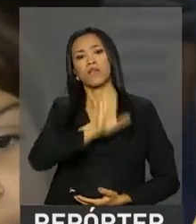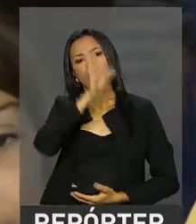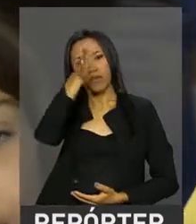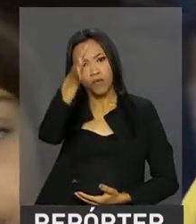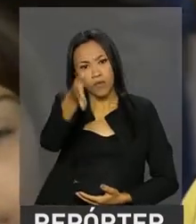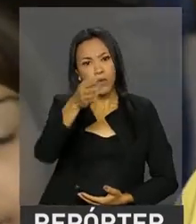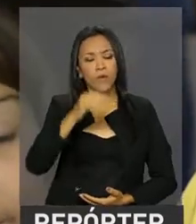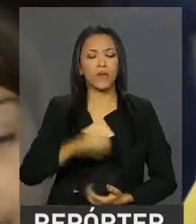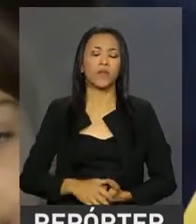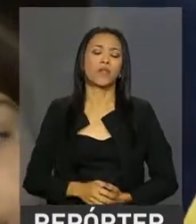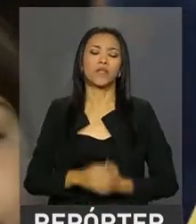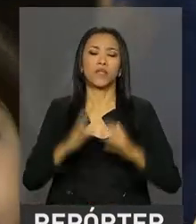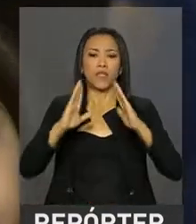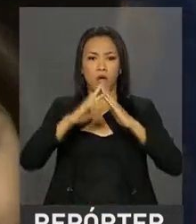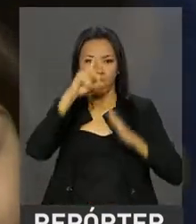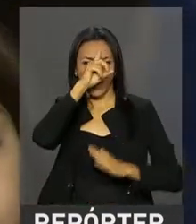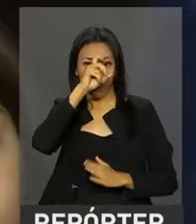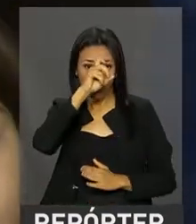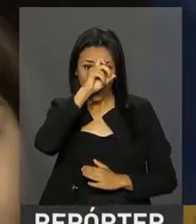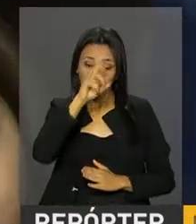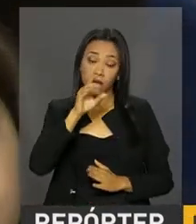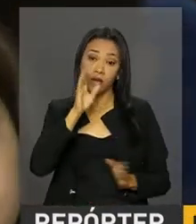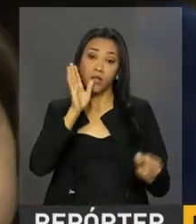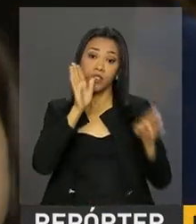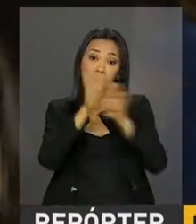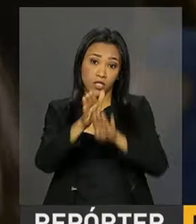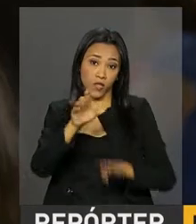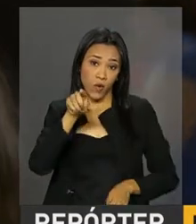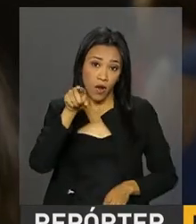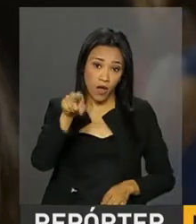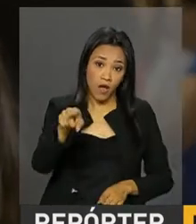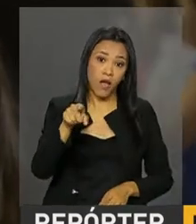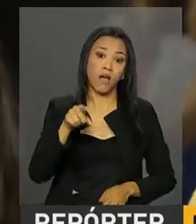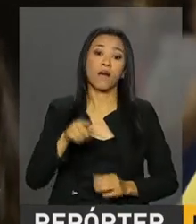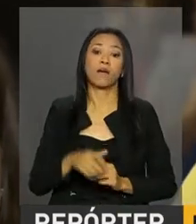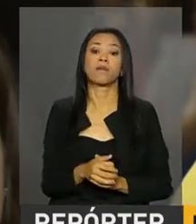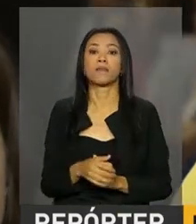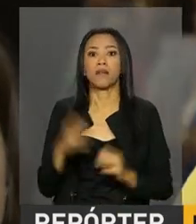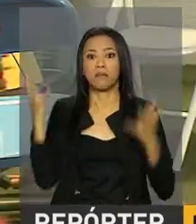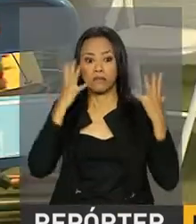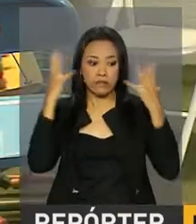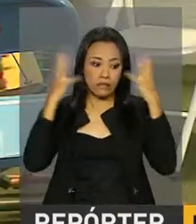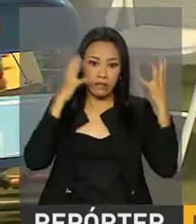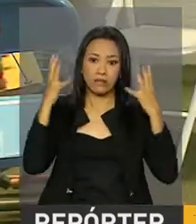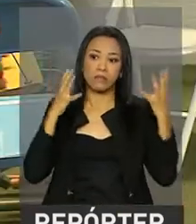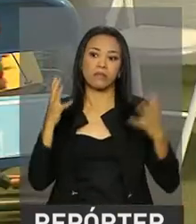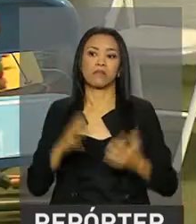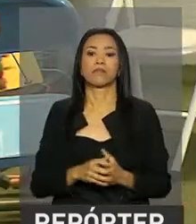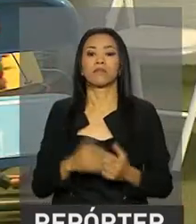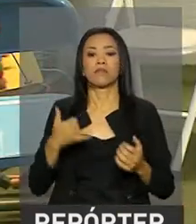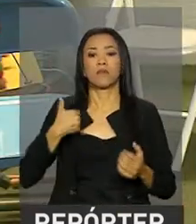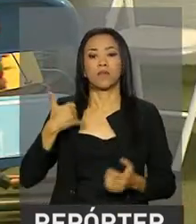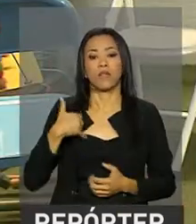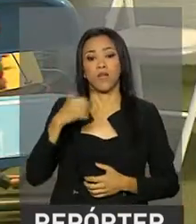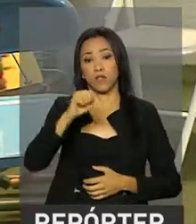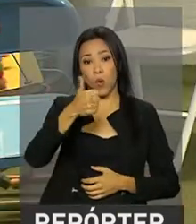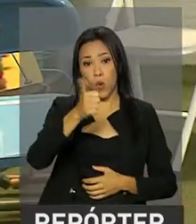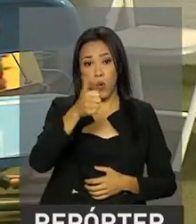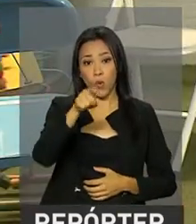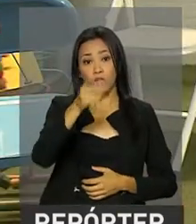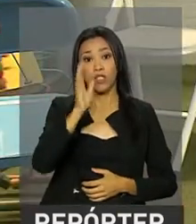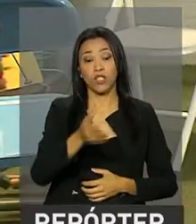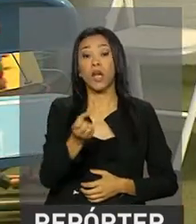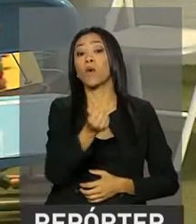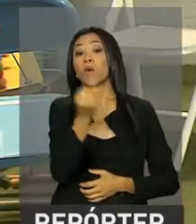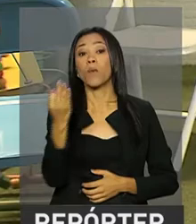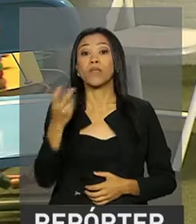correndo sei lá tal mundial da desesperada com apenas 11 anos no ramo já passou por